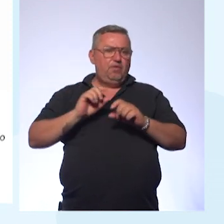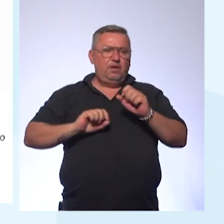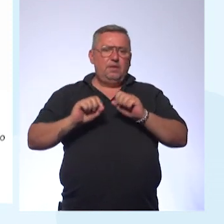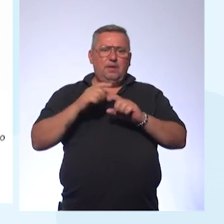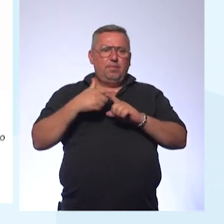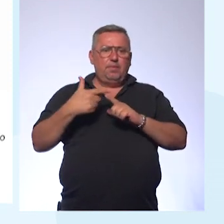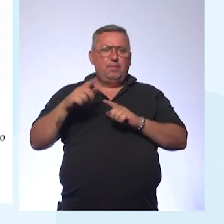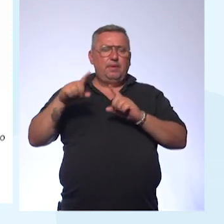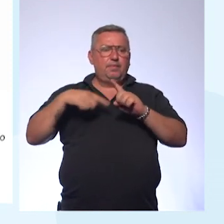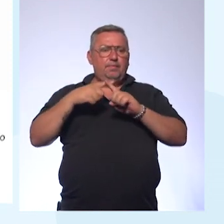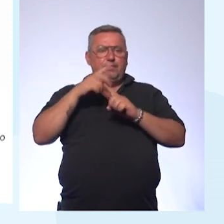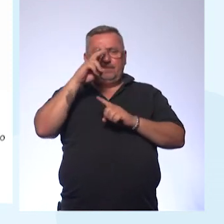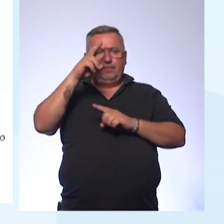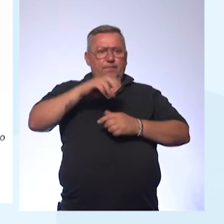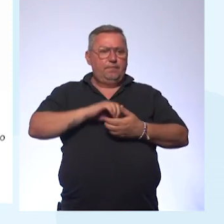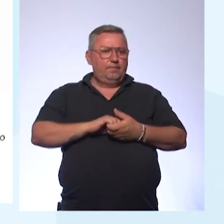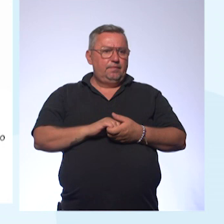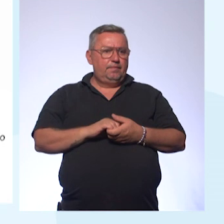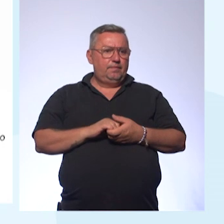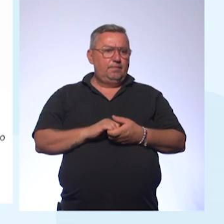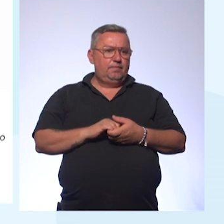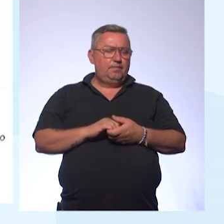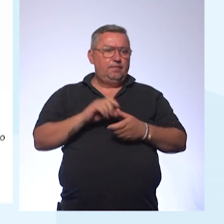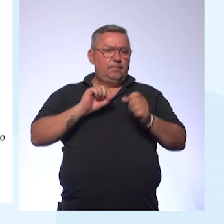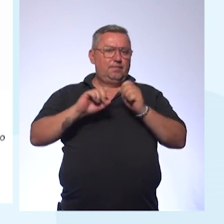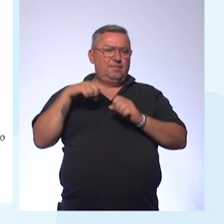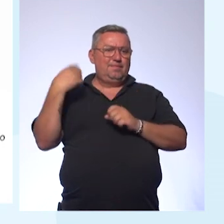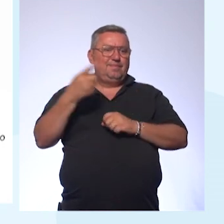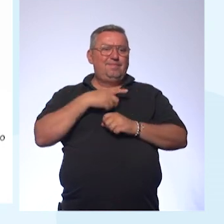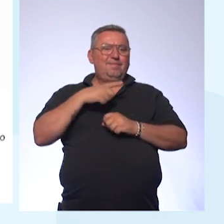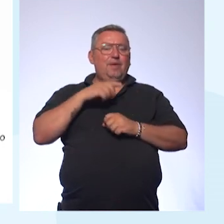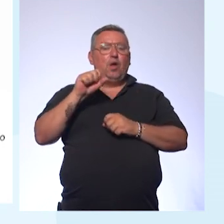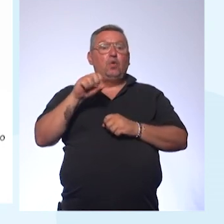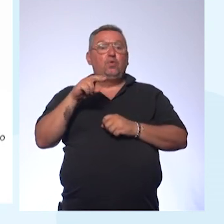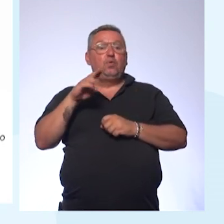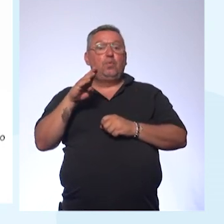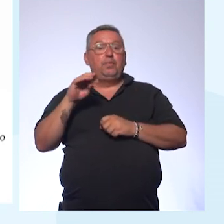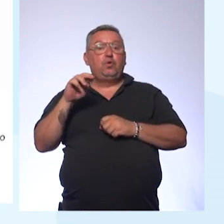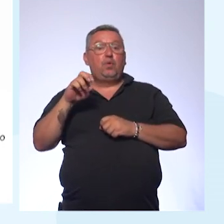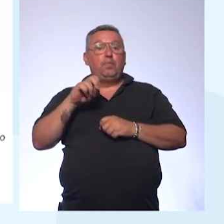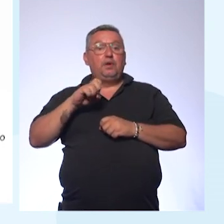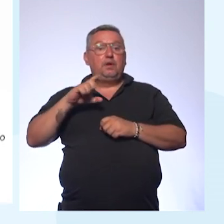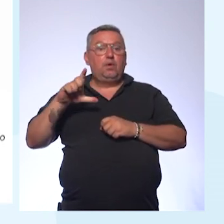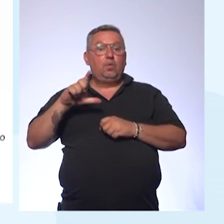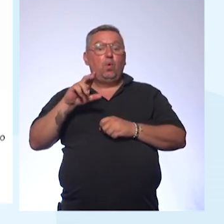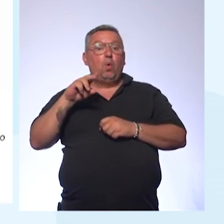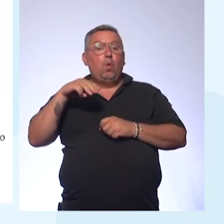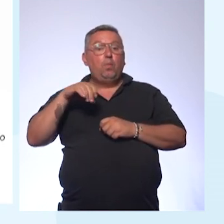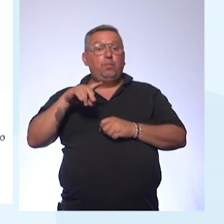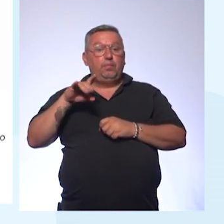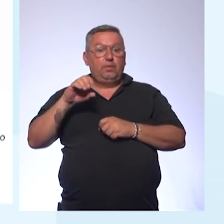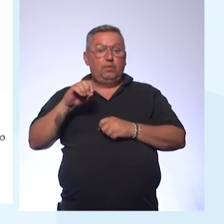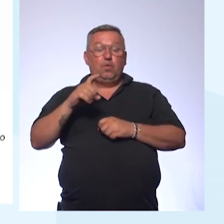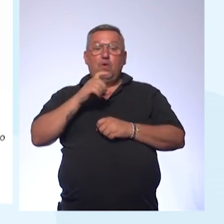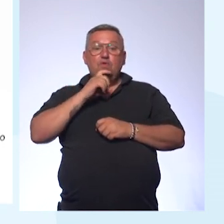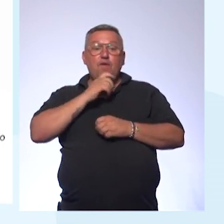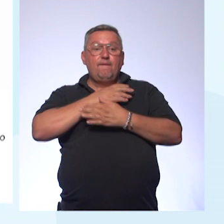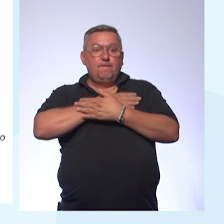meses mais frios. Tá? E aí a gente vai ter o subtropical úmido de inverno, né, que vai